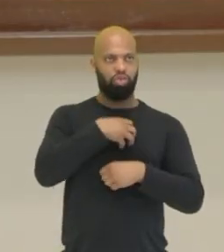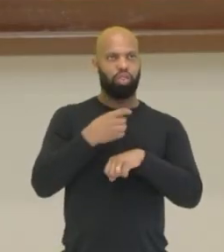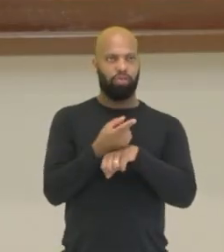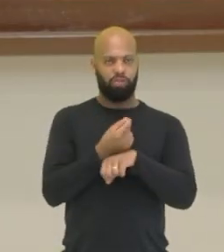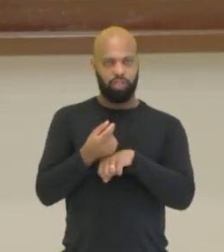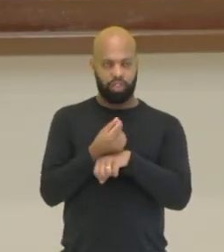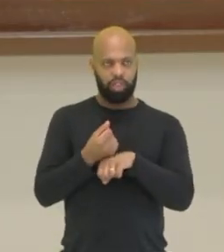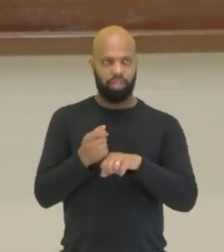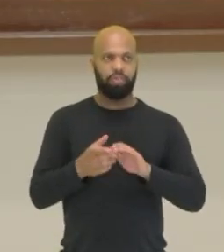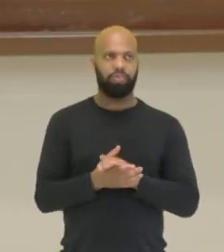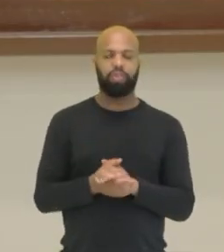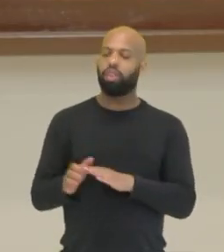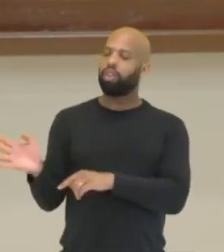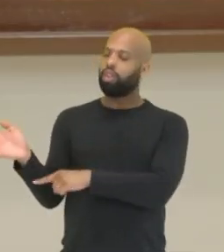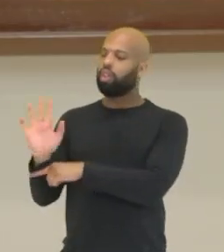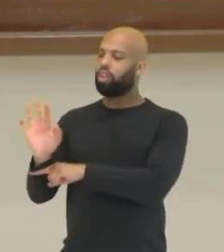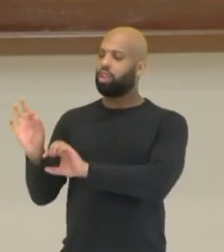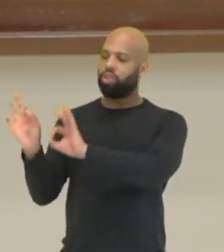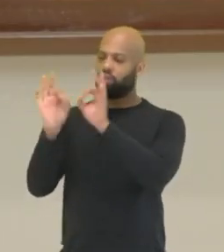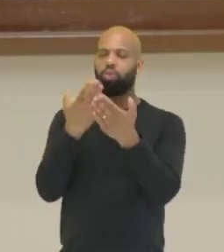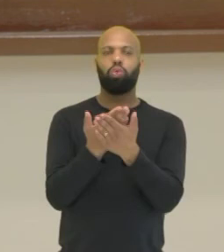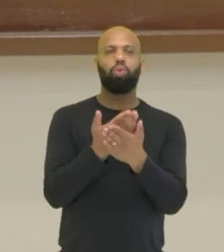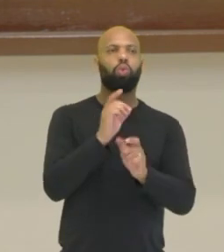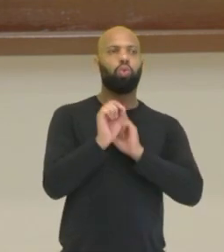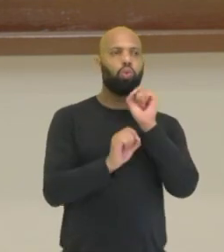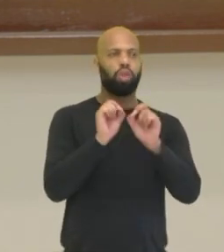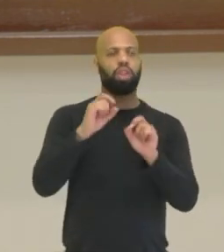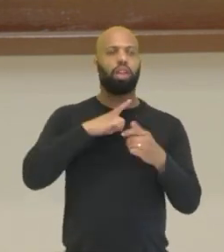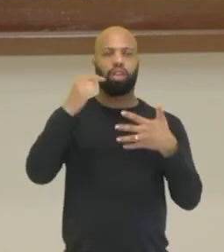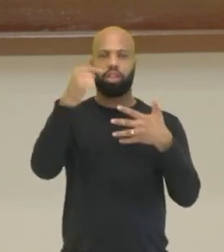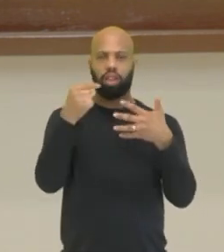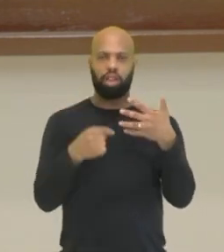financeira, certo? Então, nesse vídeo, nós trabalhamos alguns